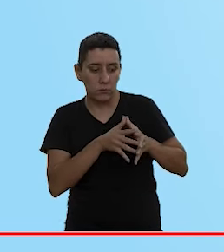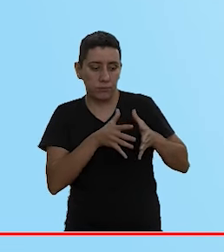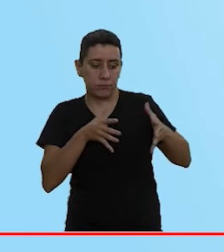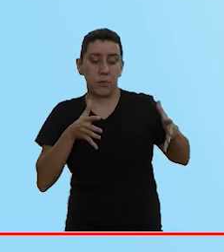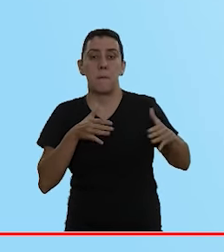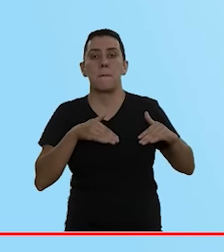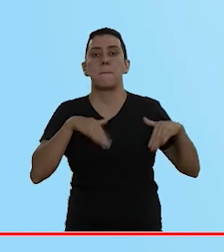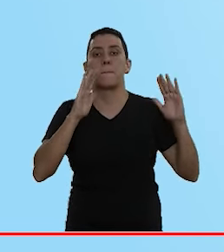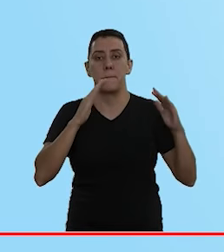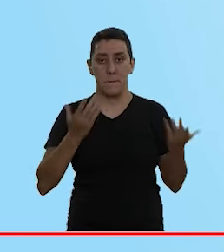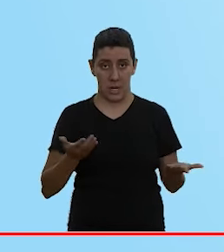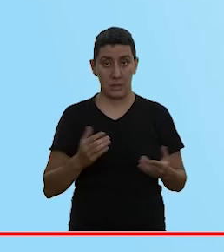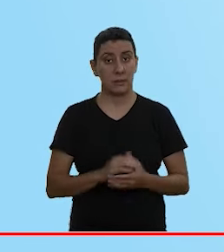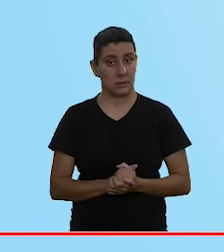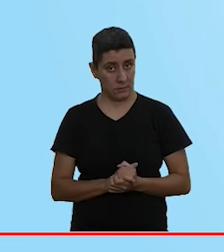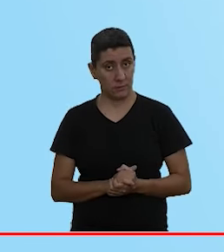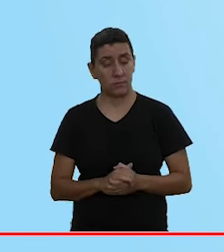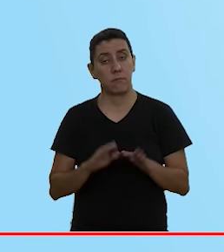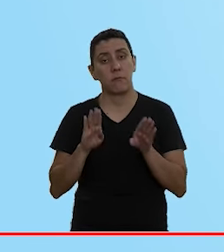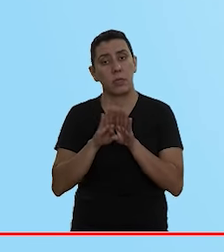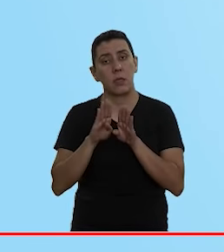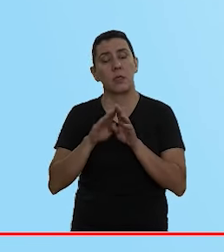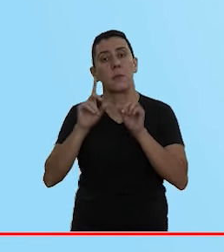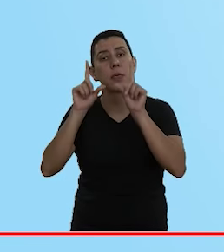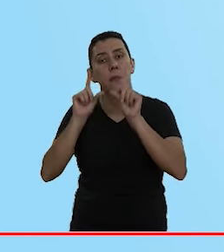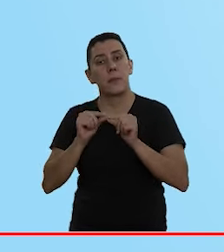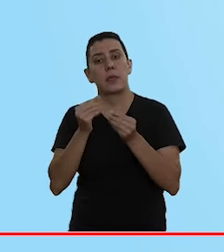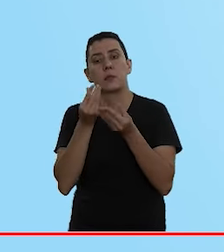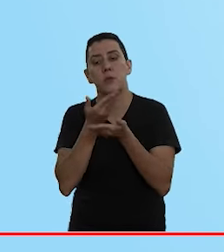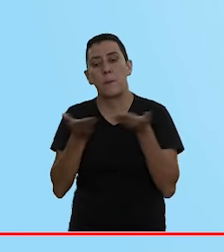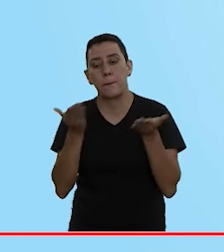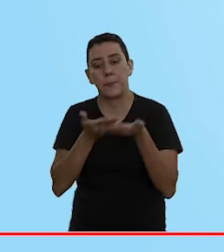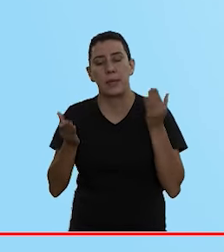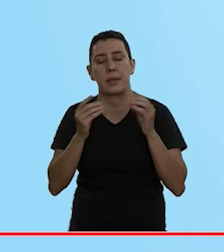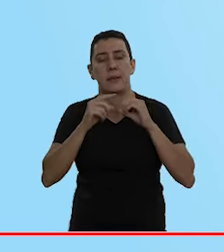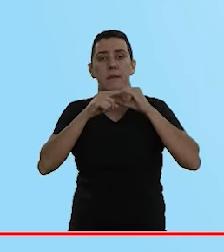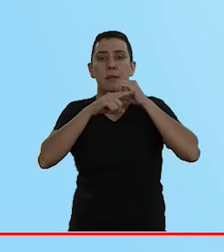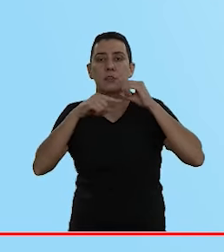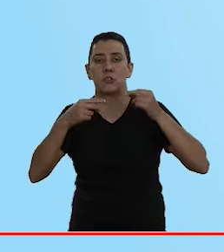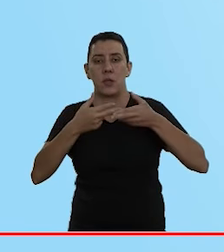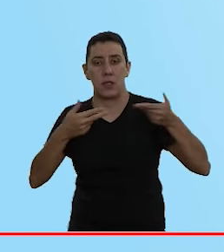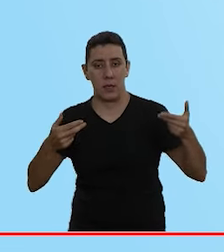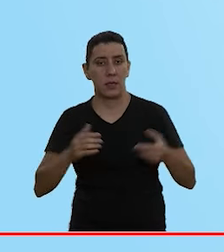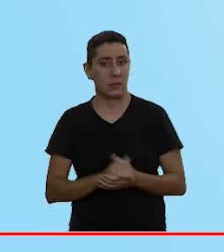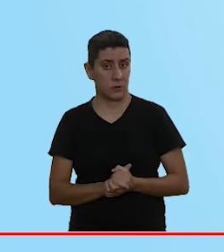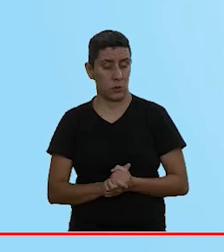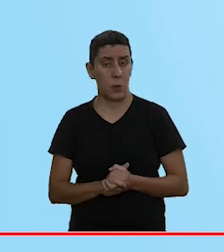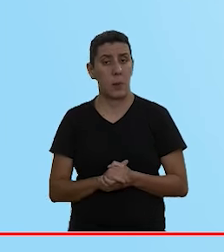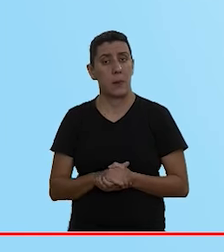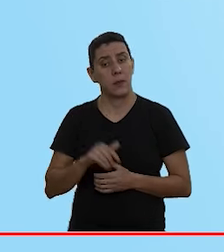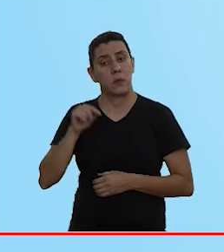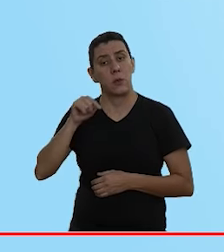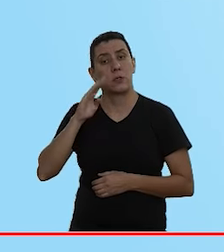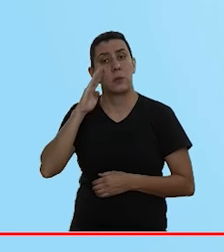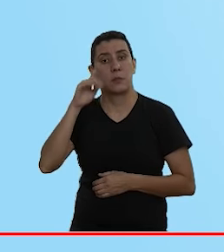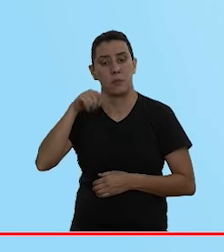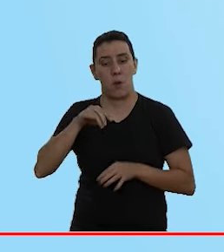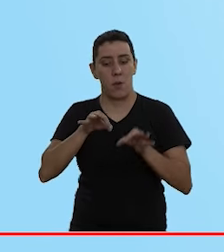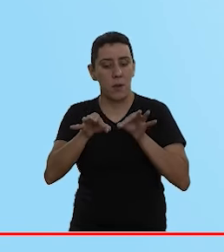também. Isso é mais um assunto muito interessante aqui, principalmente para plantas residenciais, plantas C&I. Por